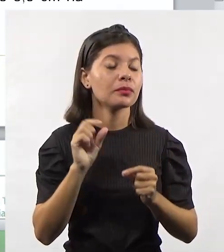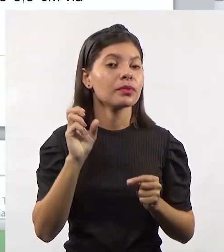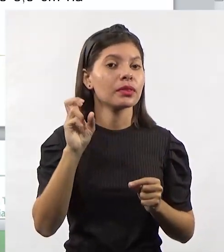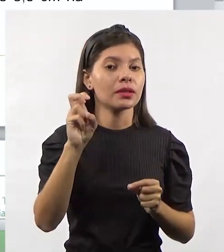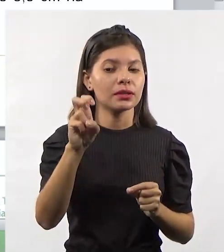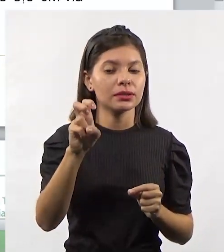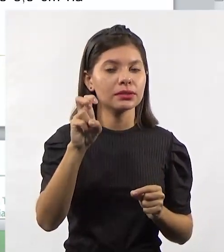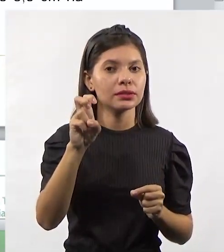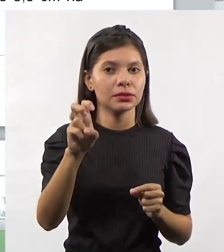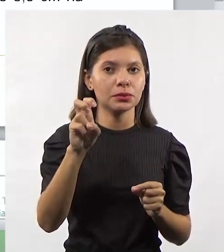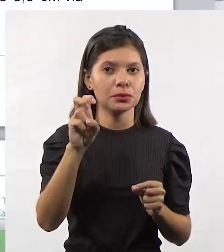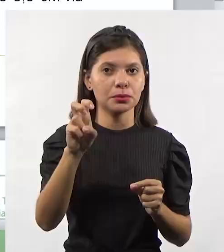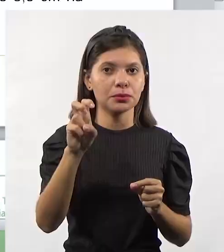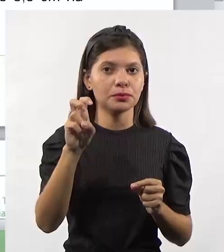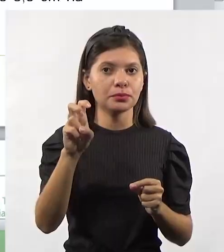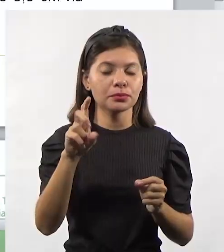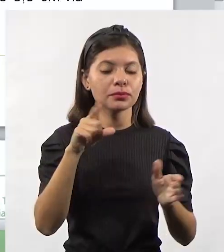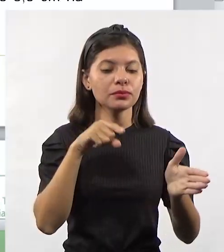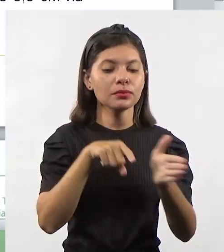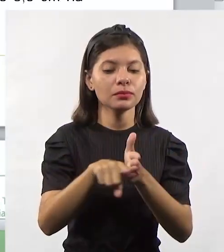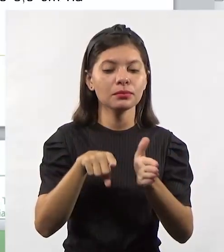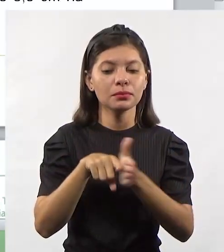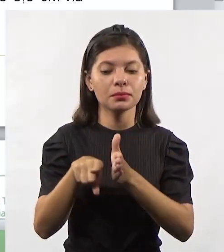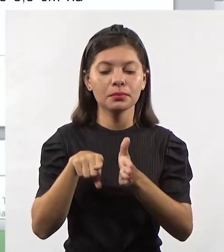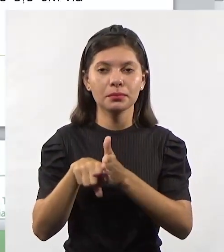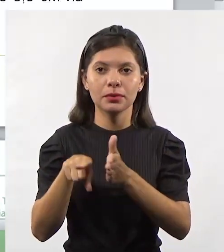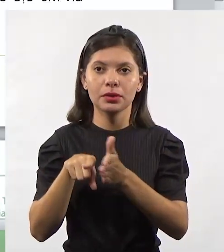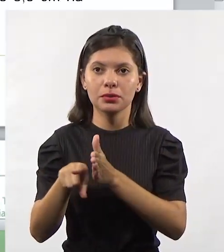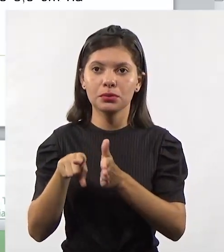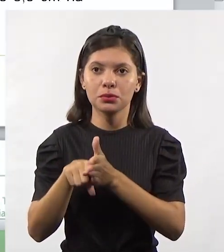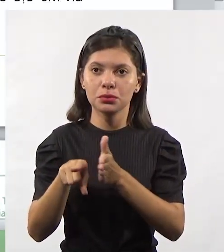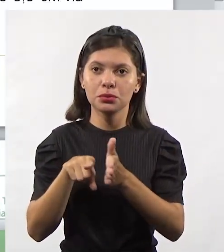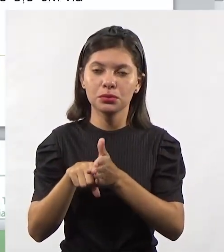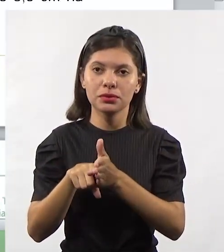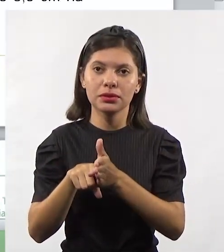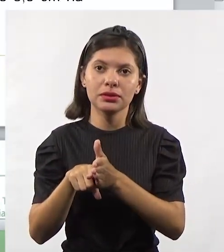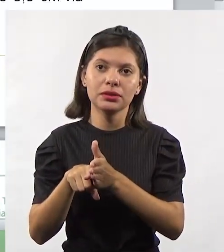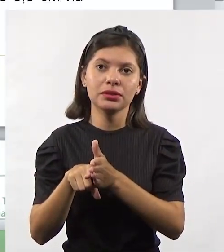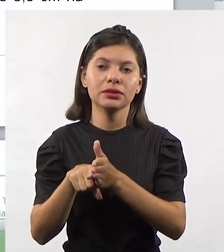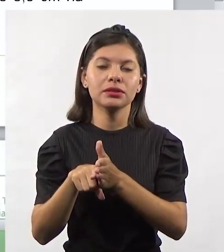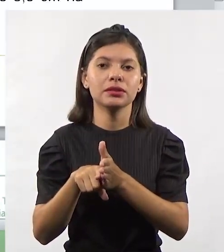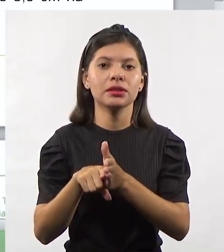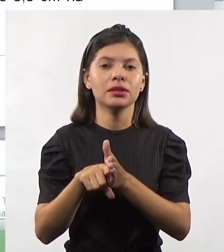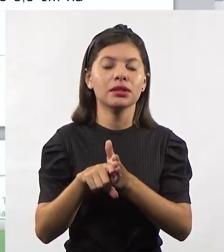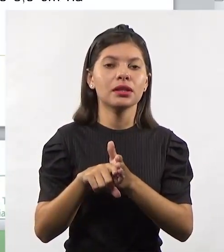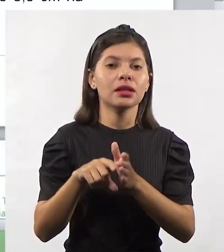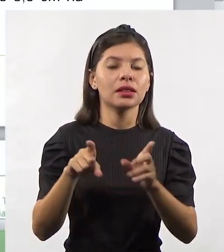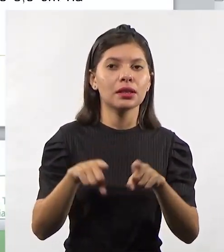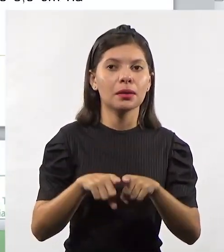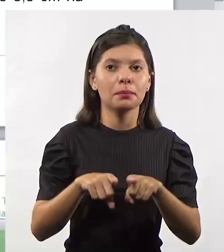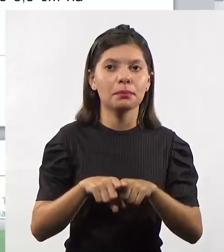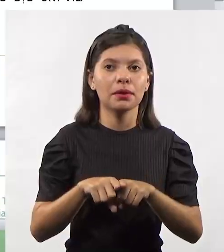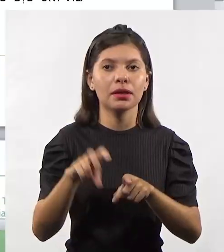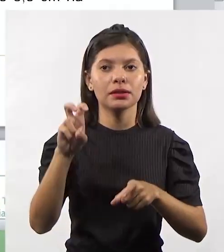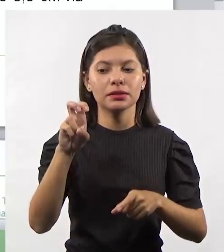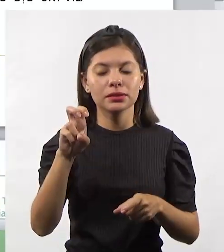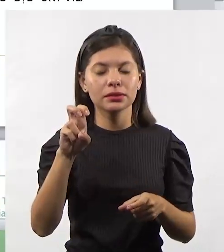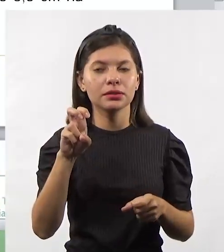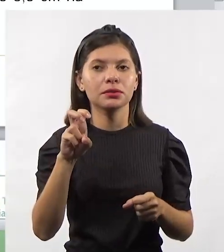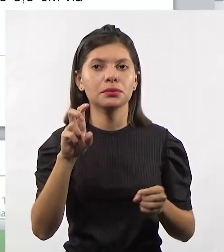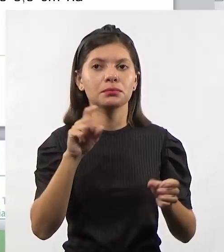cinco abertas e cinco fechadas sobre